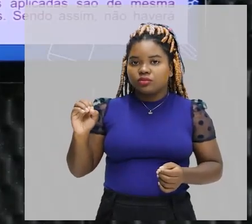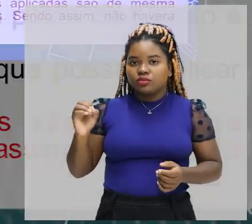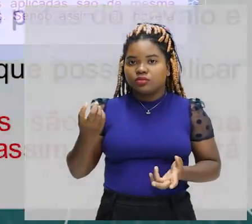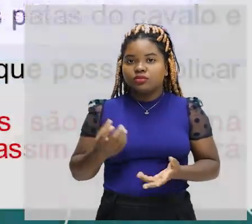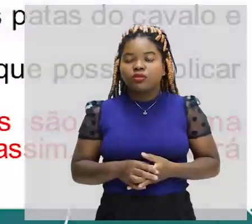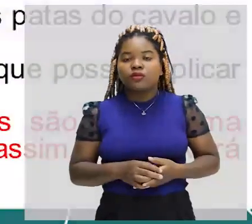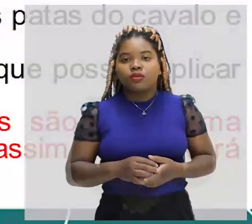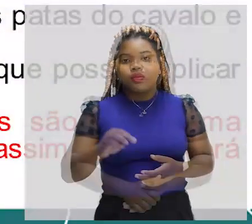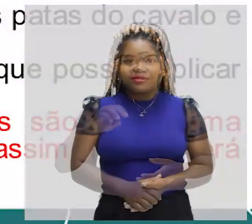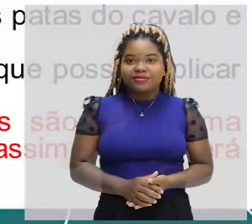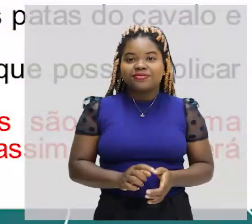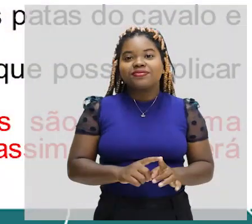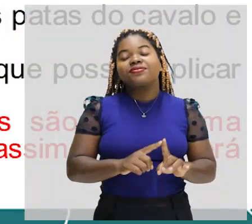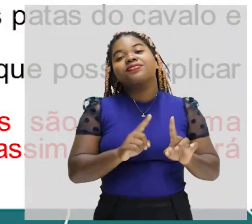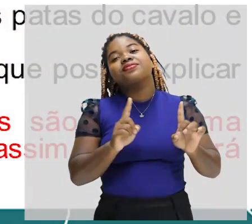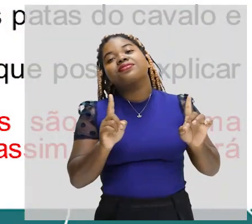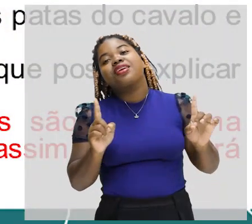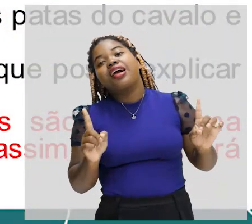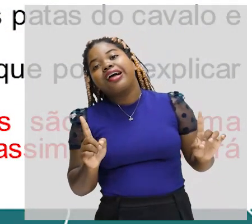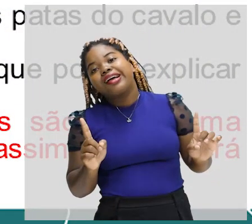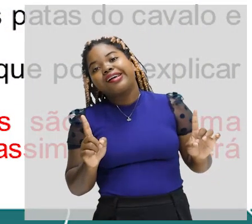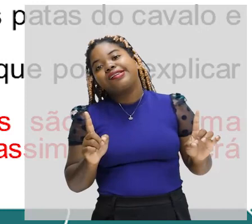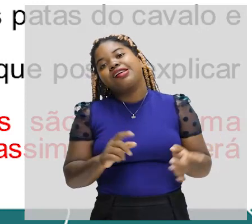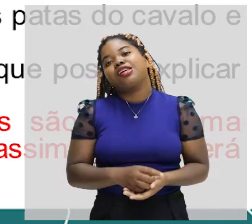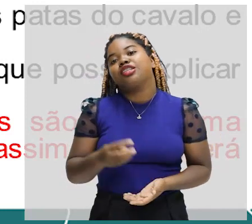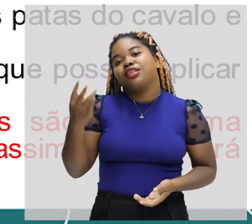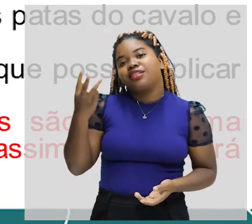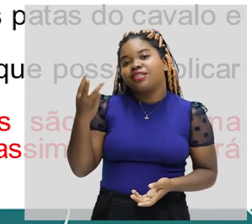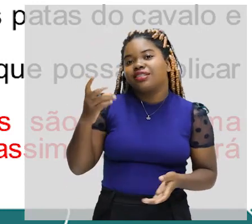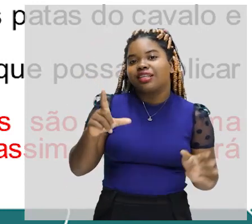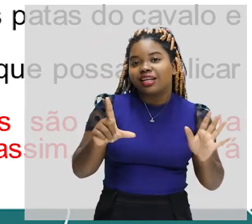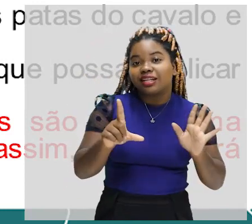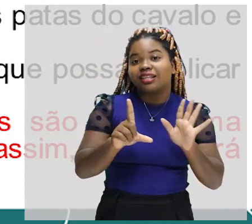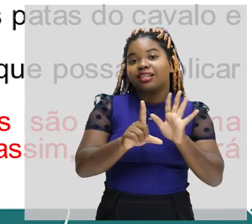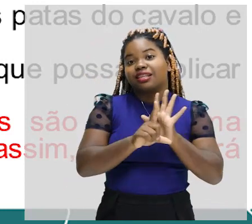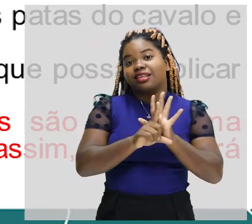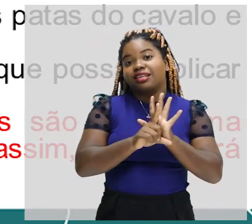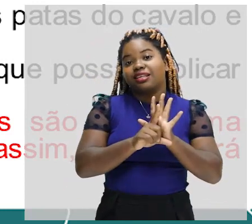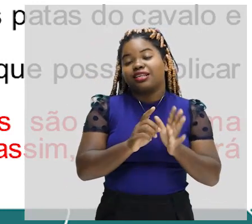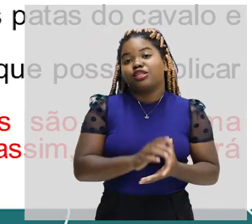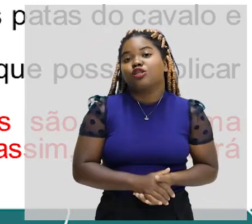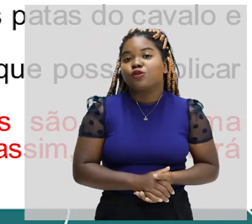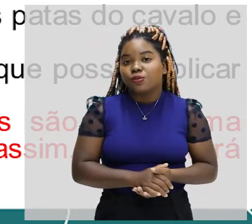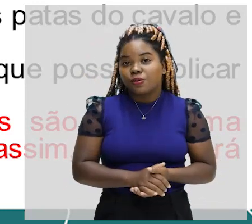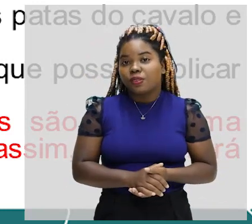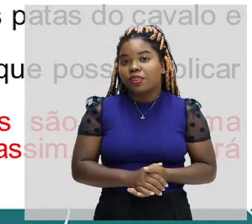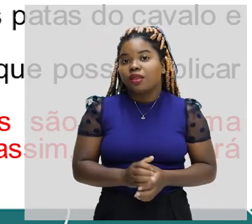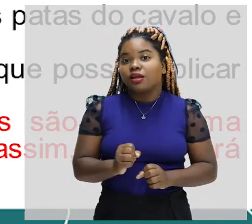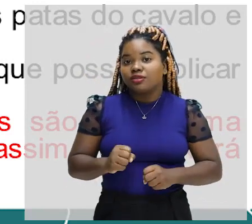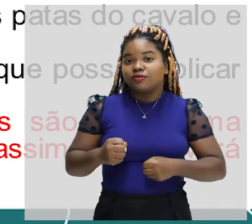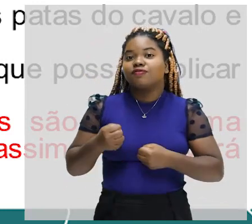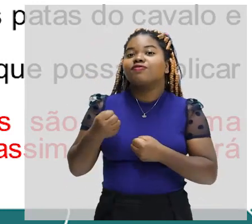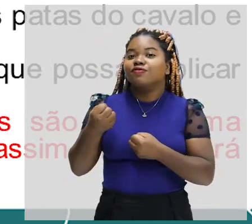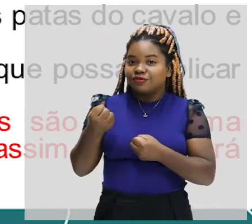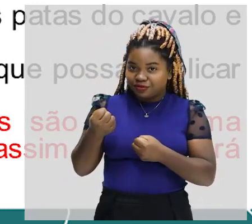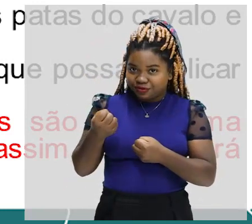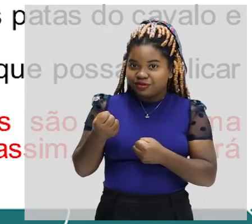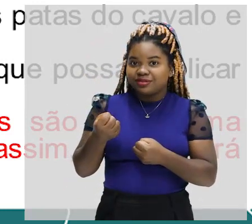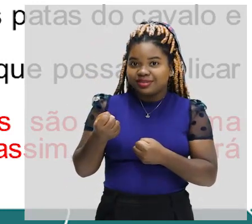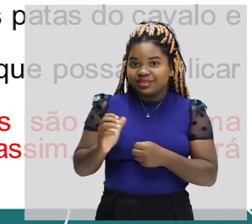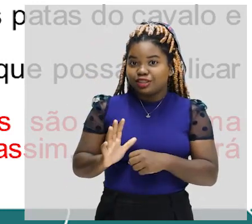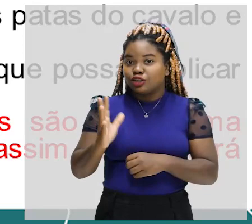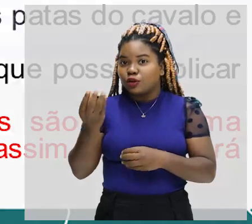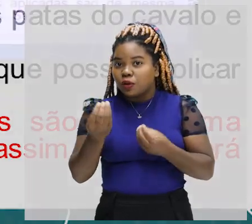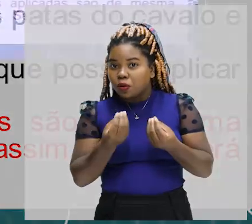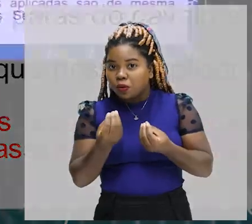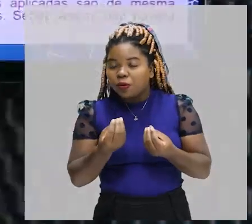mesmo corpo. Mas no caso da terceira lei de Newton, as forças elas irão agir